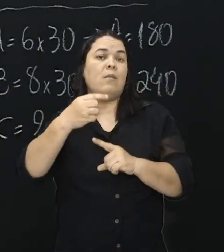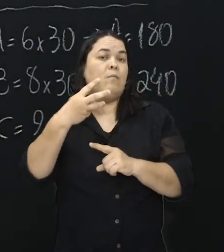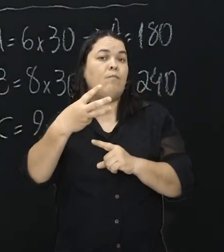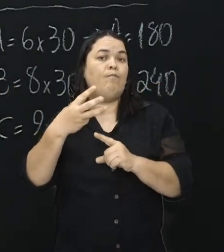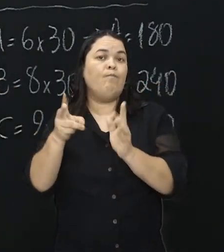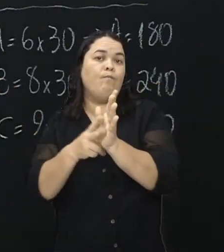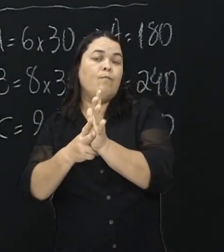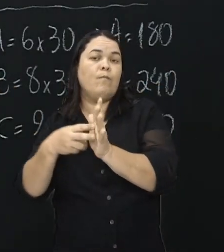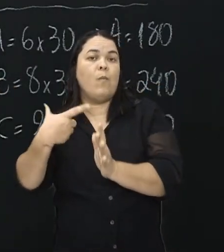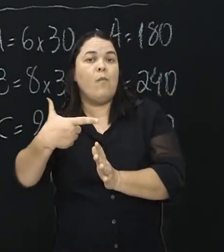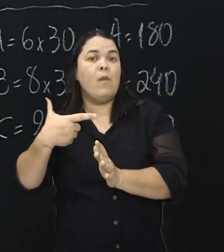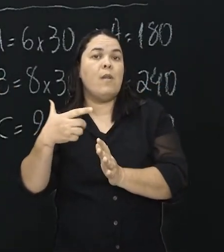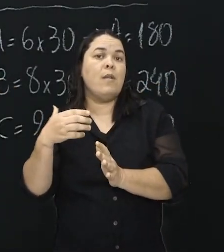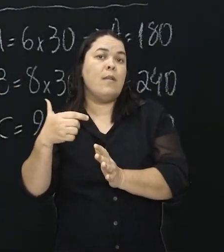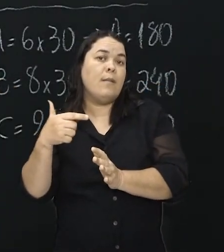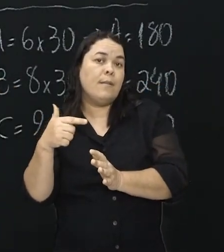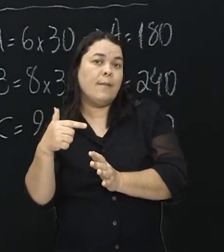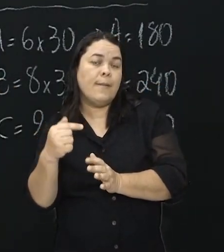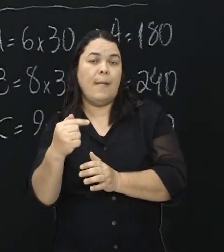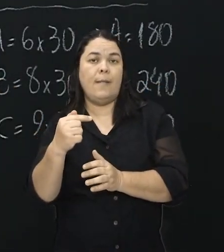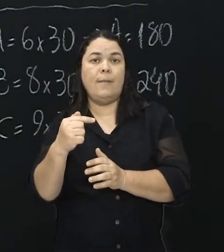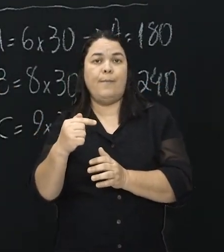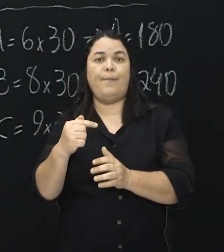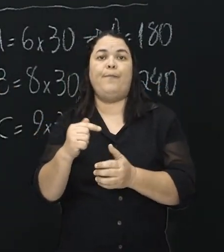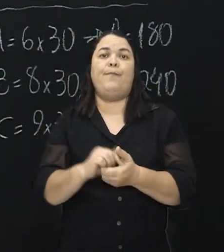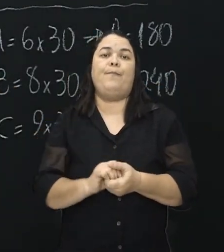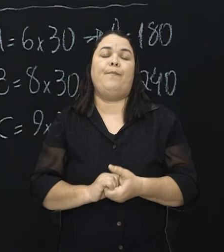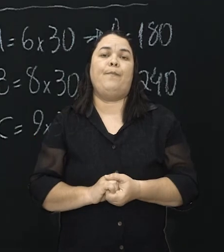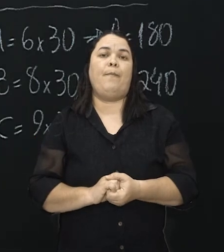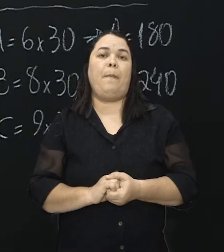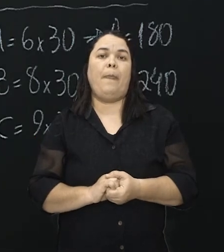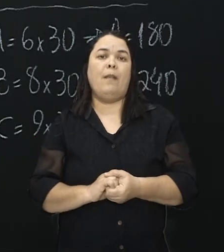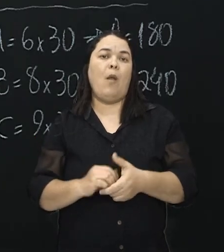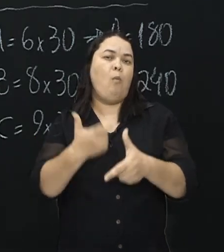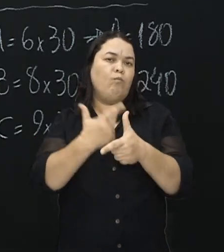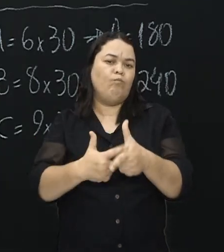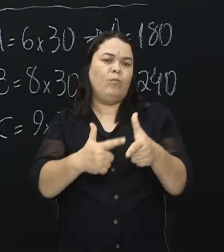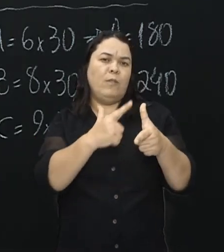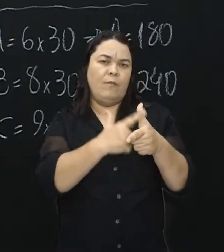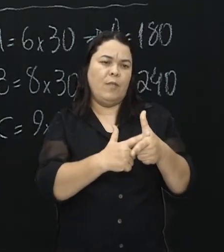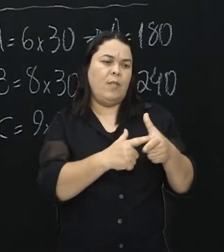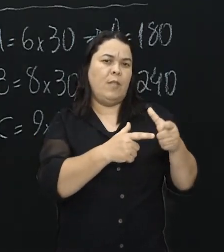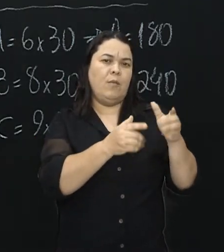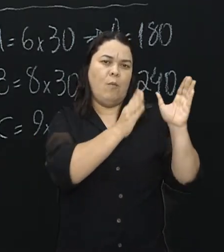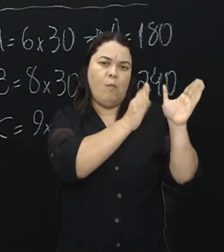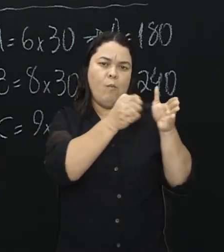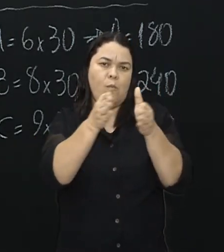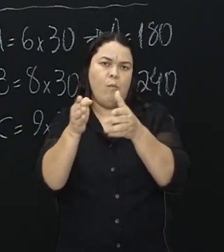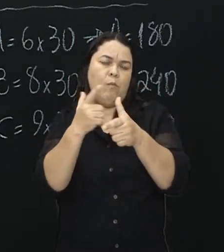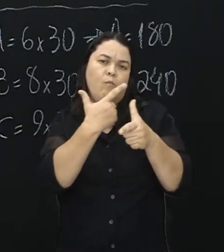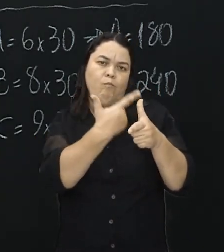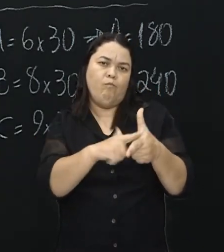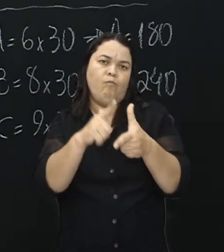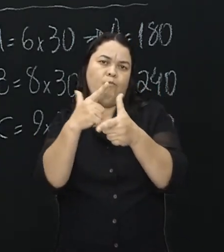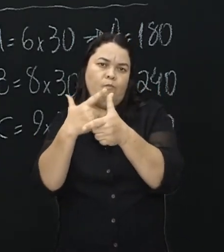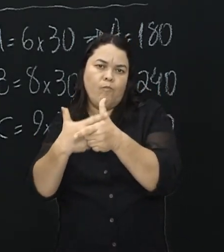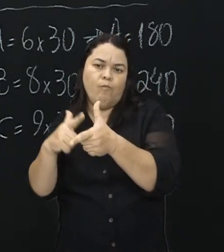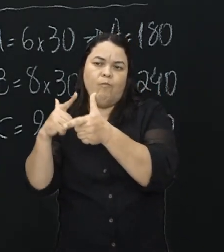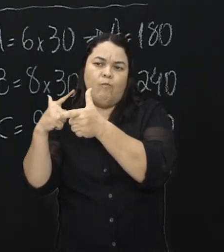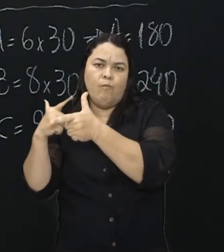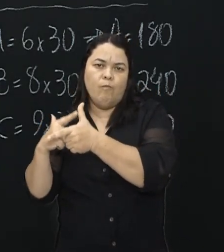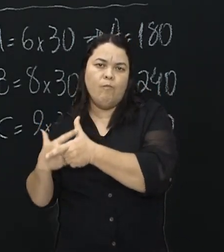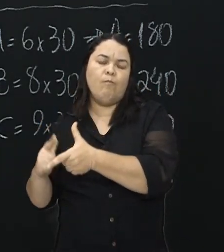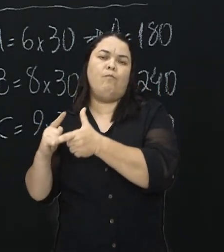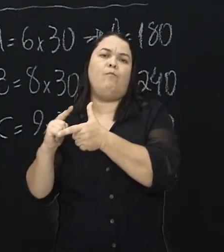com o último zero. Isso quer dizer, então, pessoal, que dividindo essas partes e analisando com cada